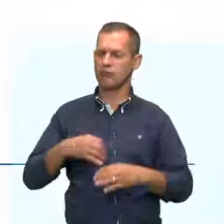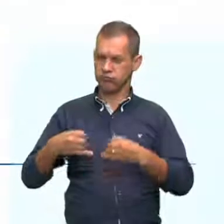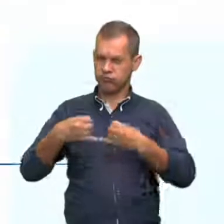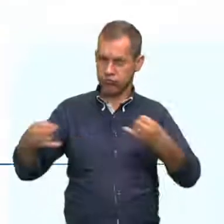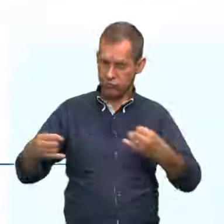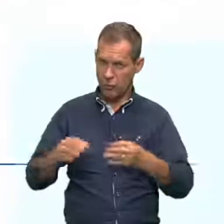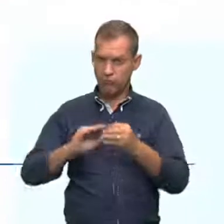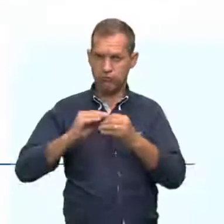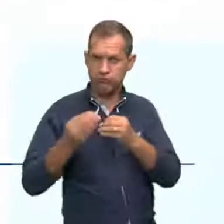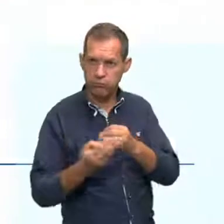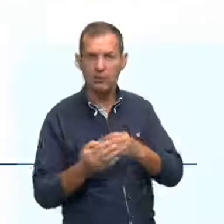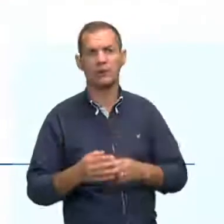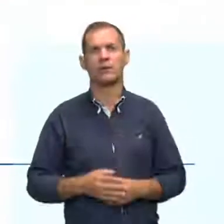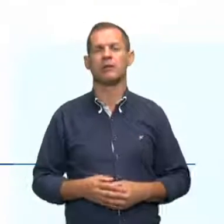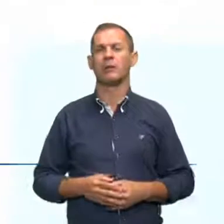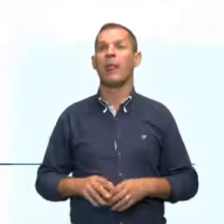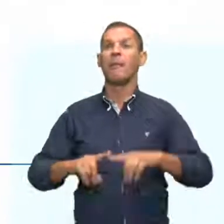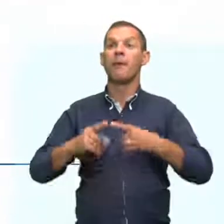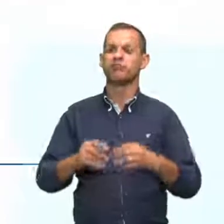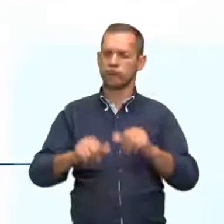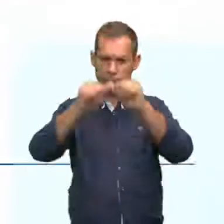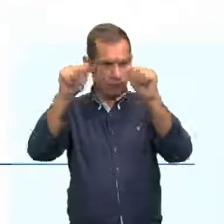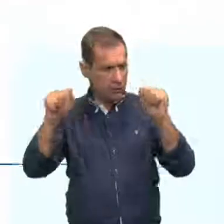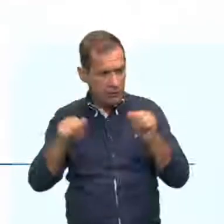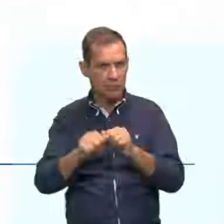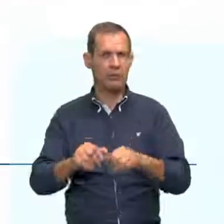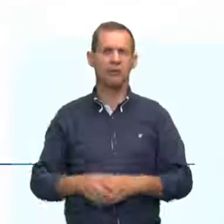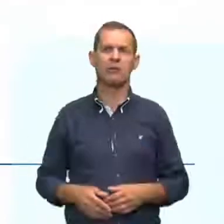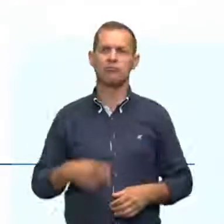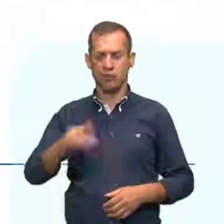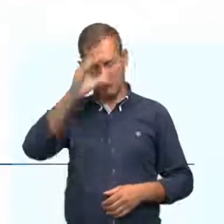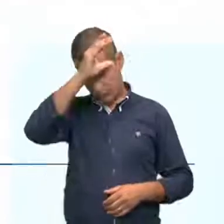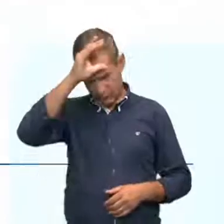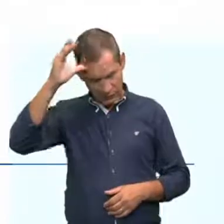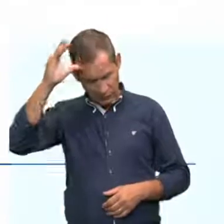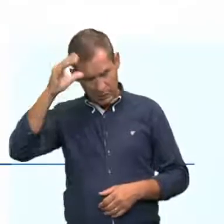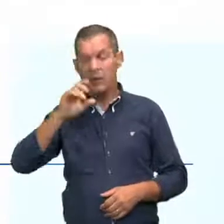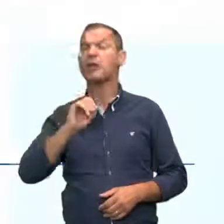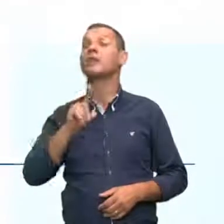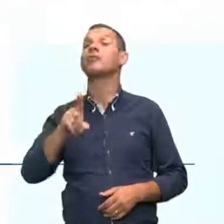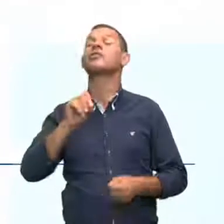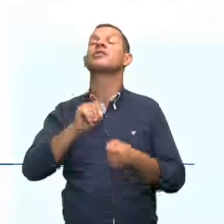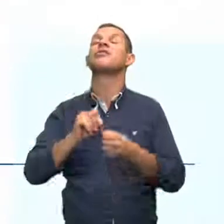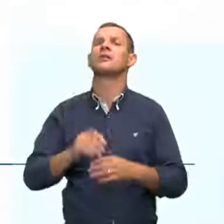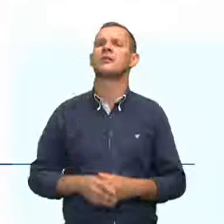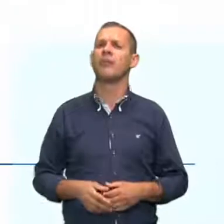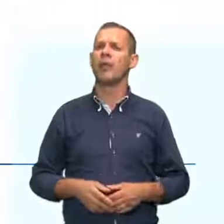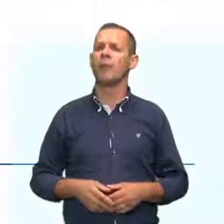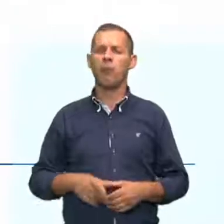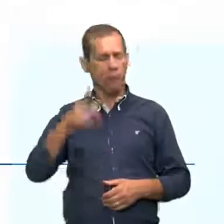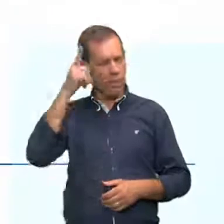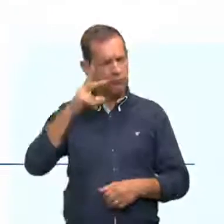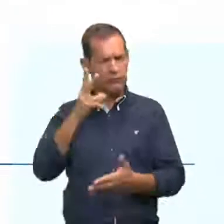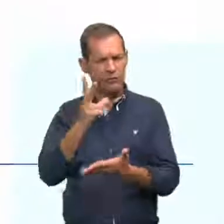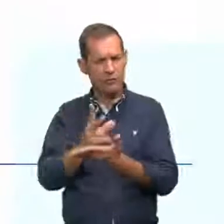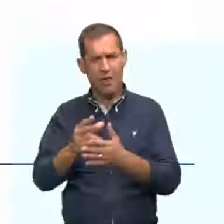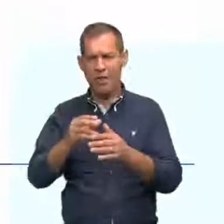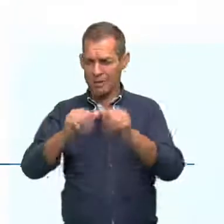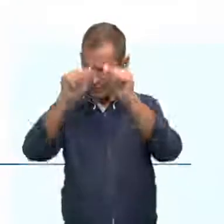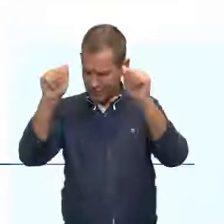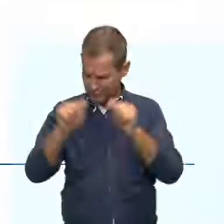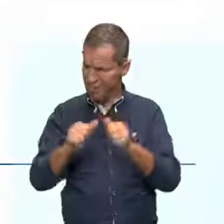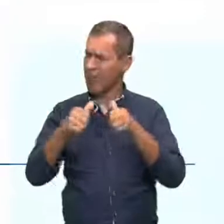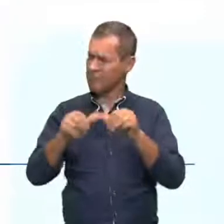essa blindagem. Para as imagens dos seus clientes, o que você vai fazer para garantir que as